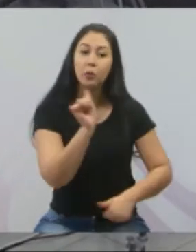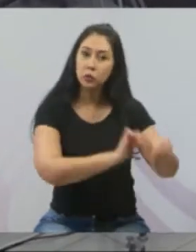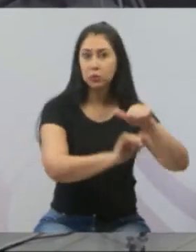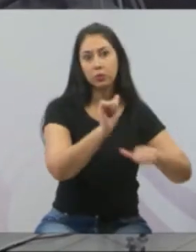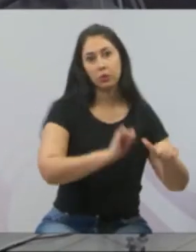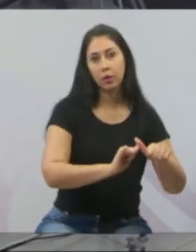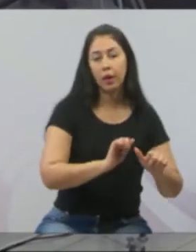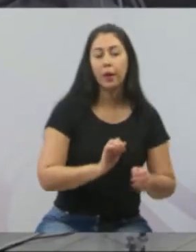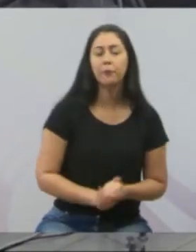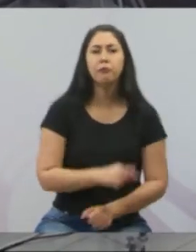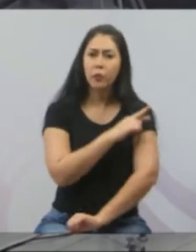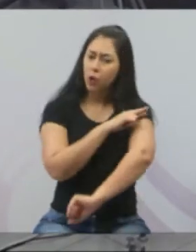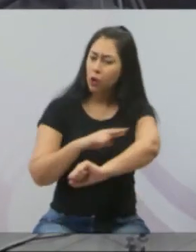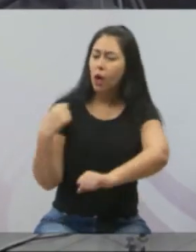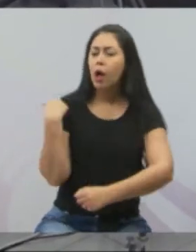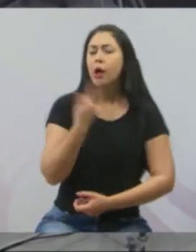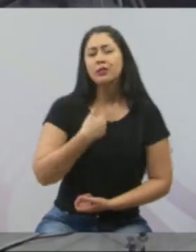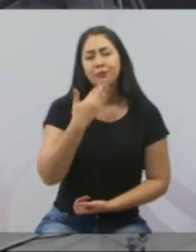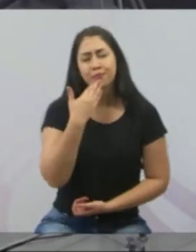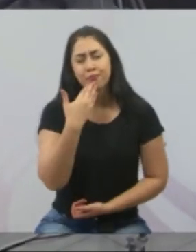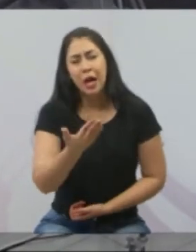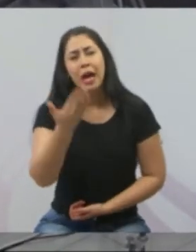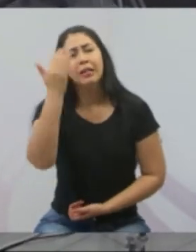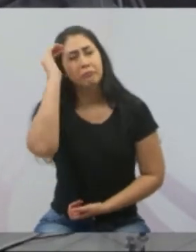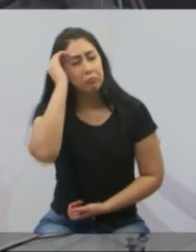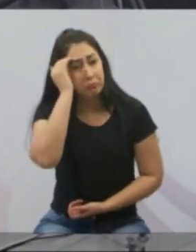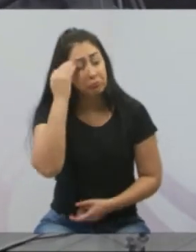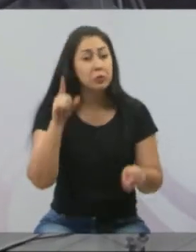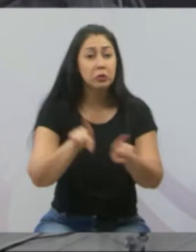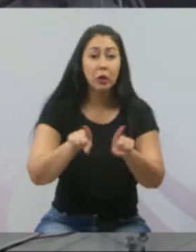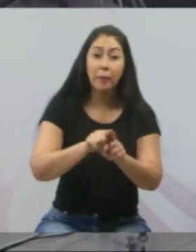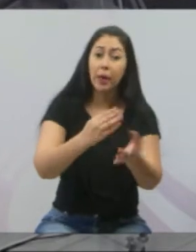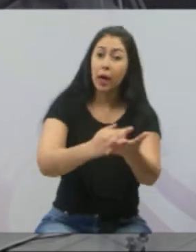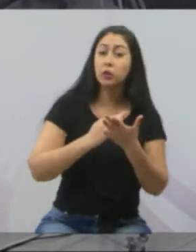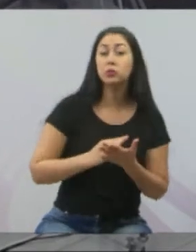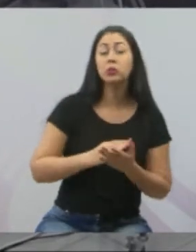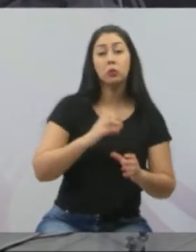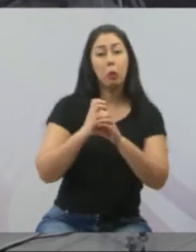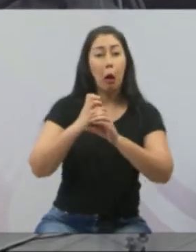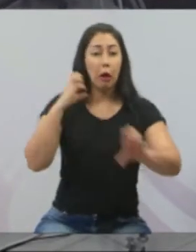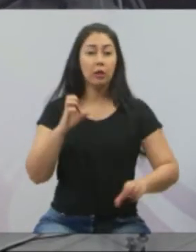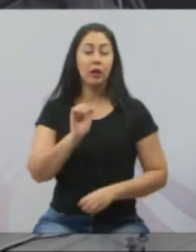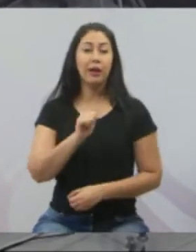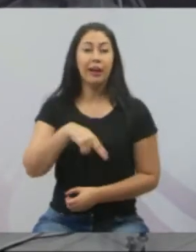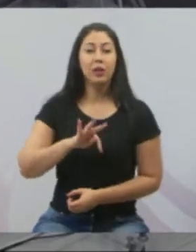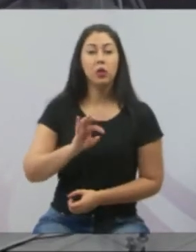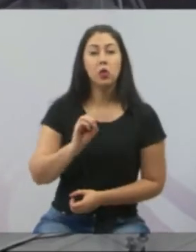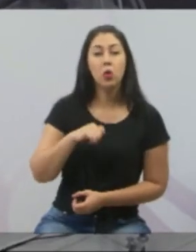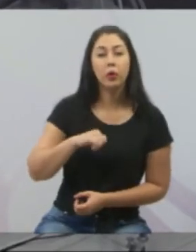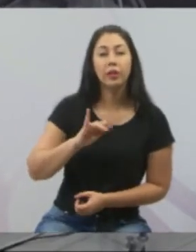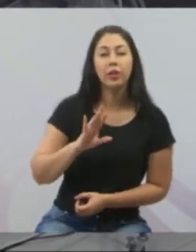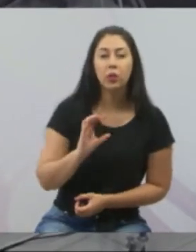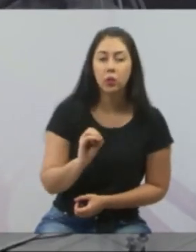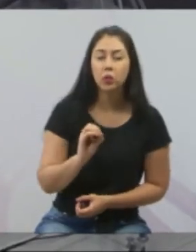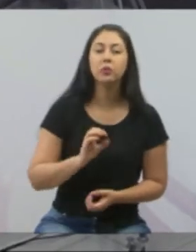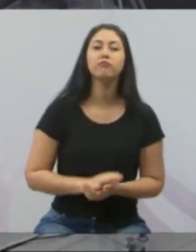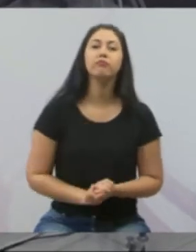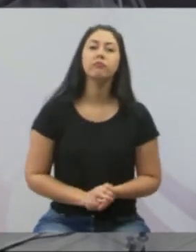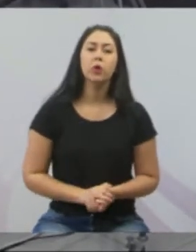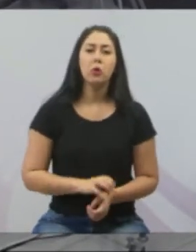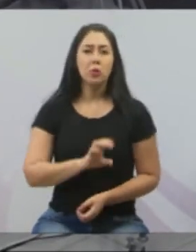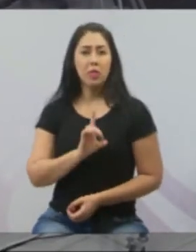e aprovado pela Igreja de Plenário, cumpridas as formalidades regimentais, seja oficiado da EDP, solicitando podas de árvores cujos galhos se entrelaçam a